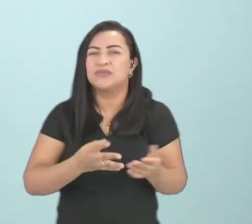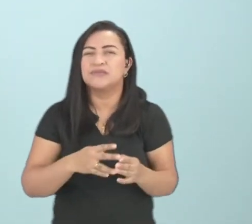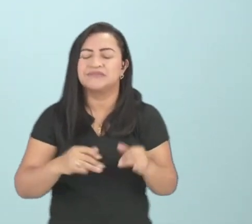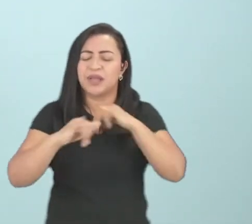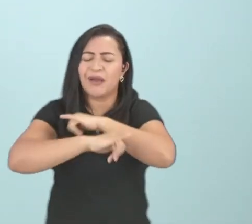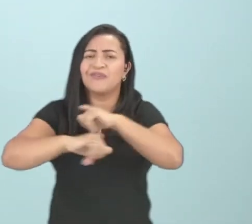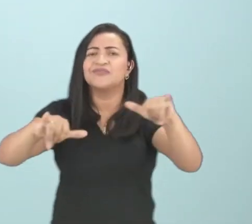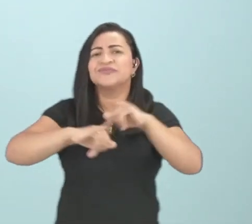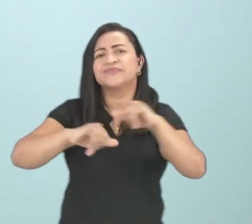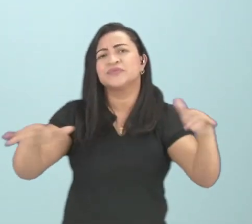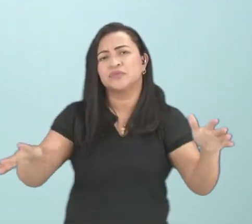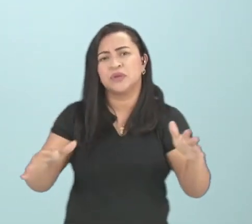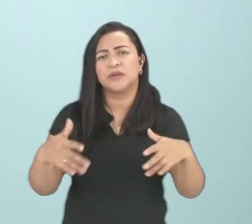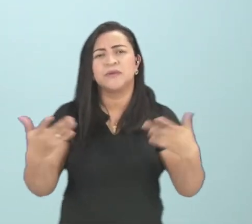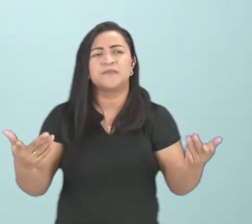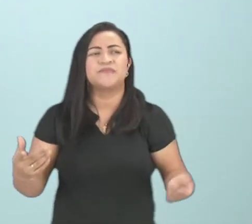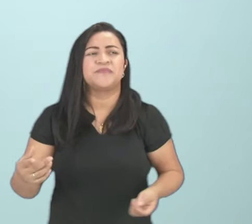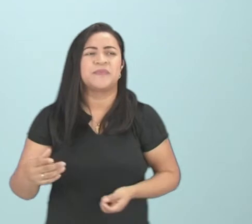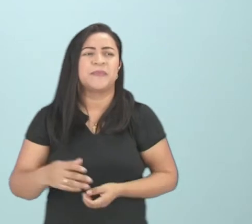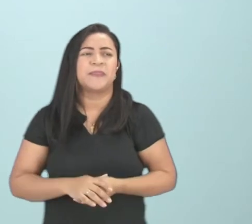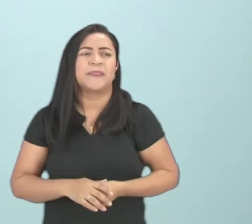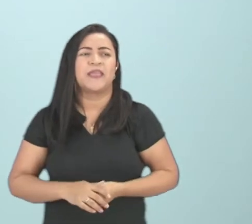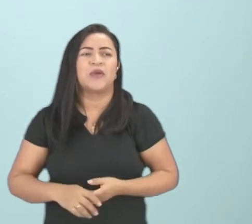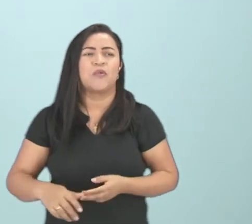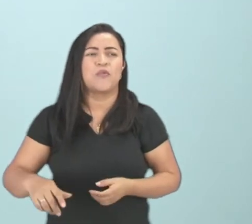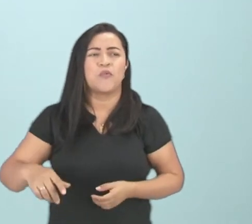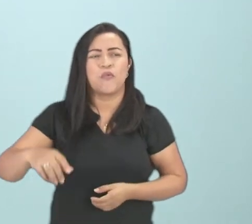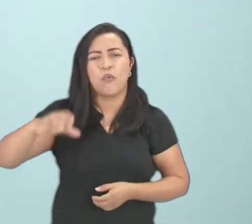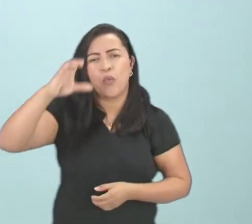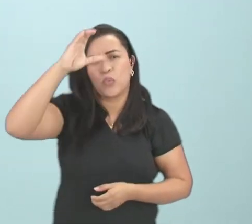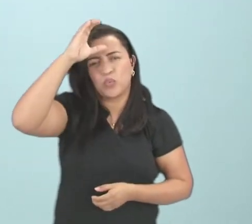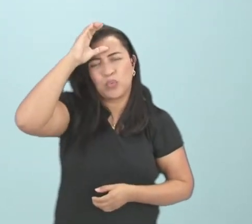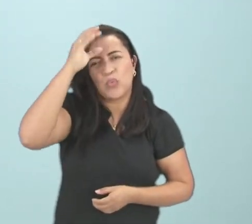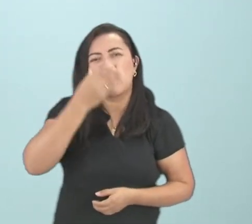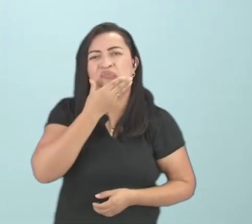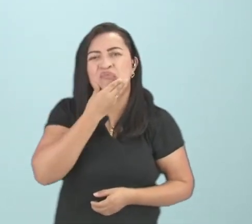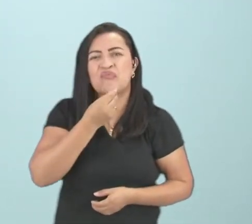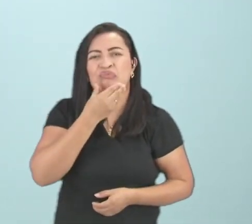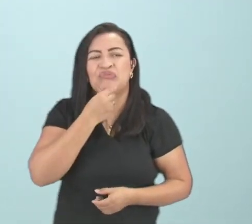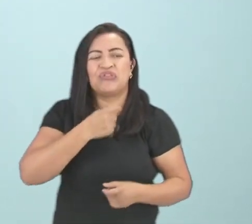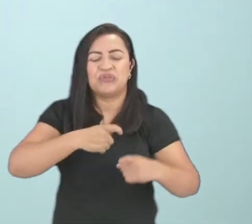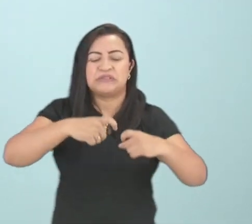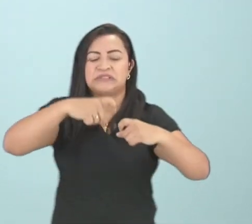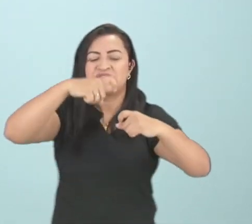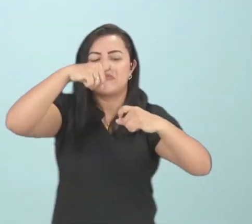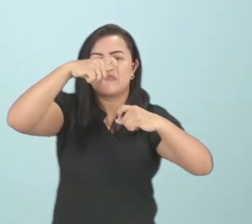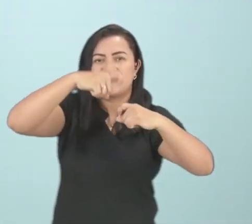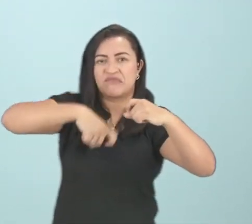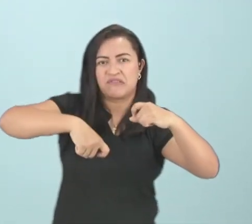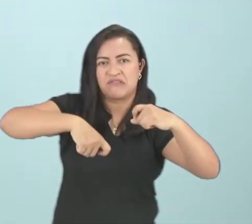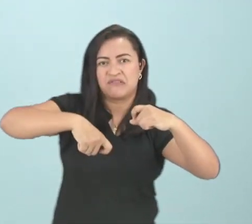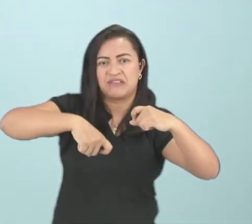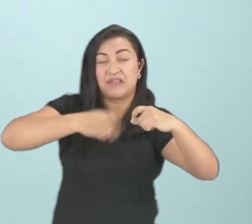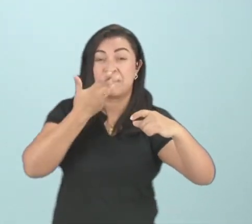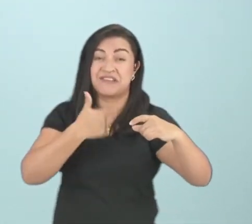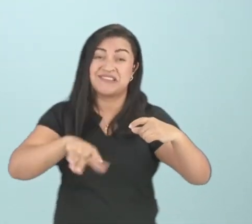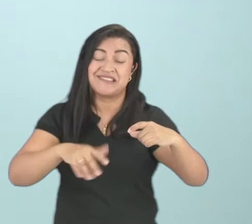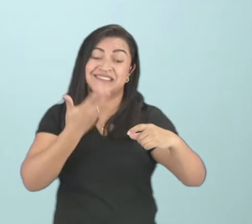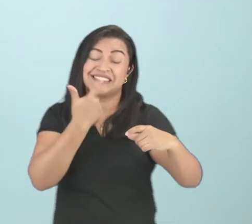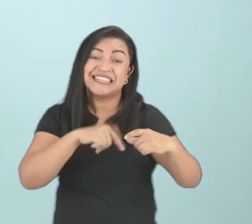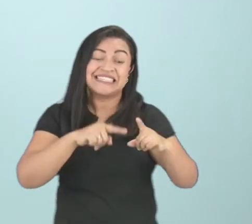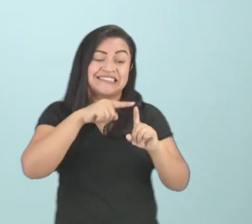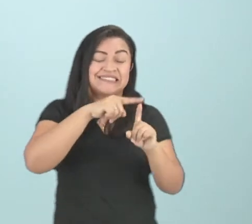vivenciamos um cenário onde um tio violentou uma criança de 10 anos, ela foi obrigada a abortar. Então, isso é uma